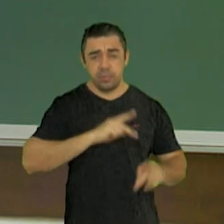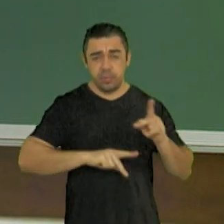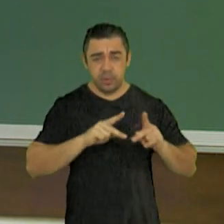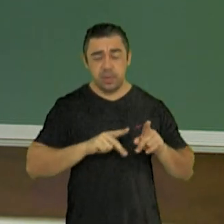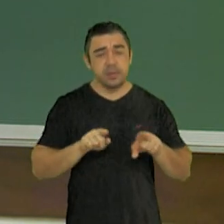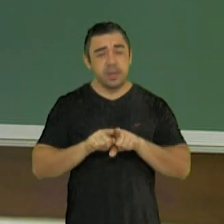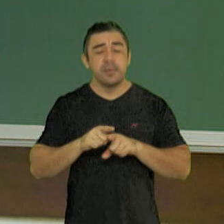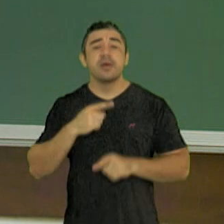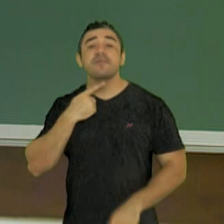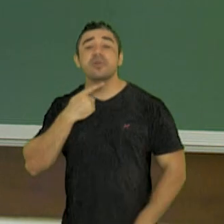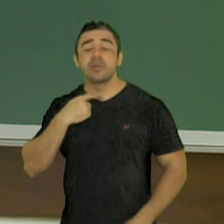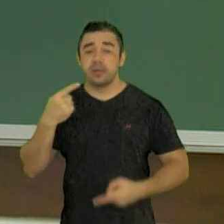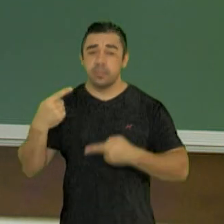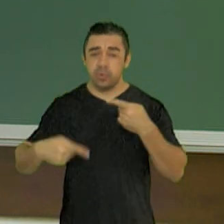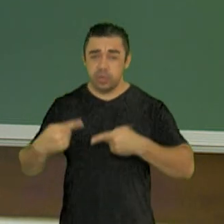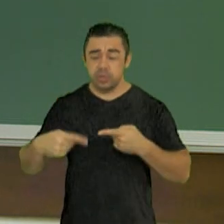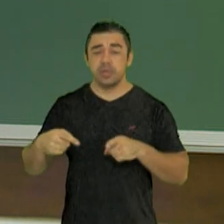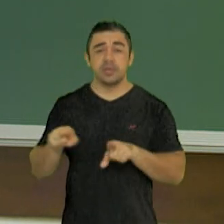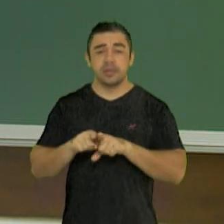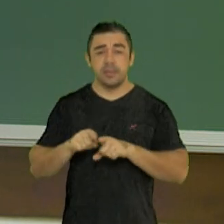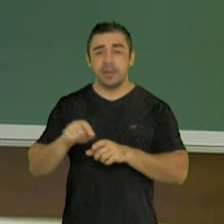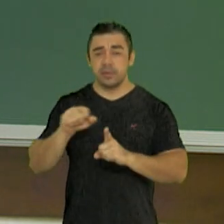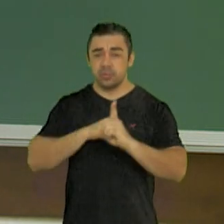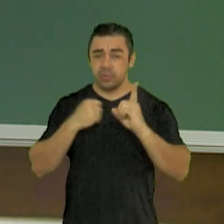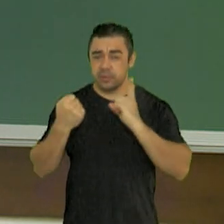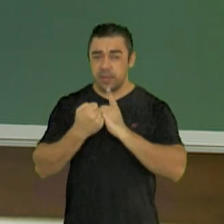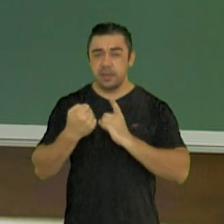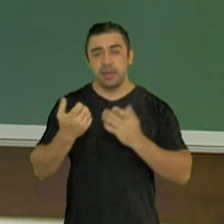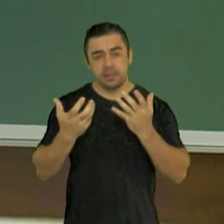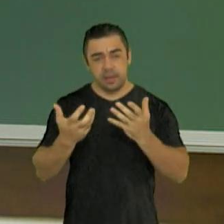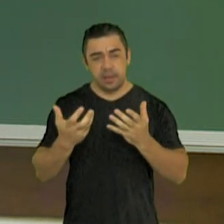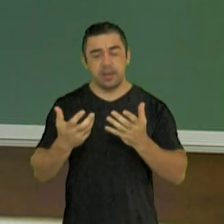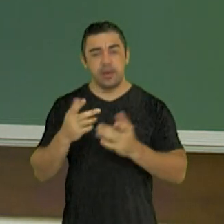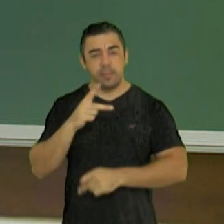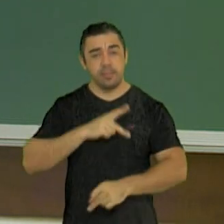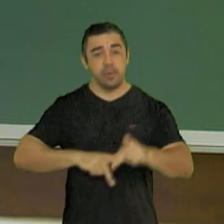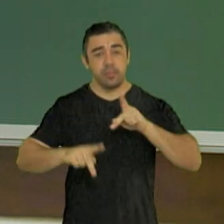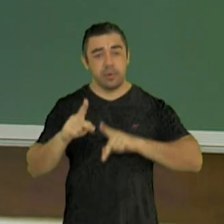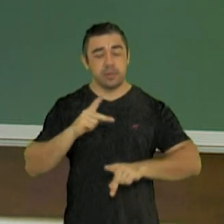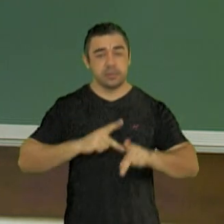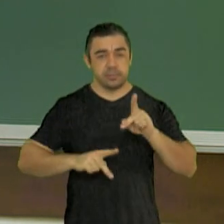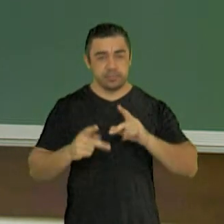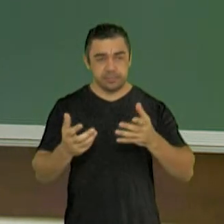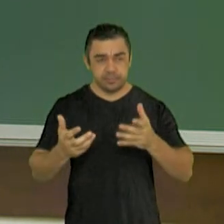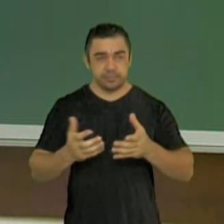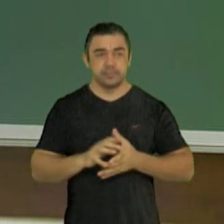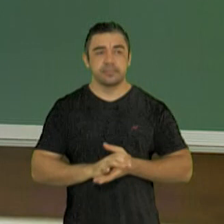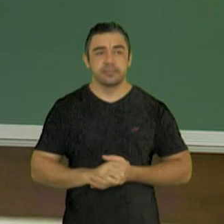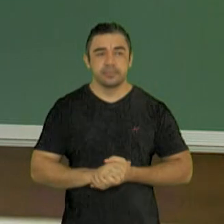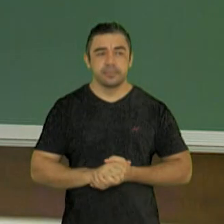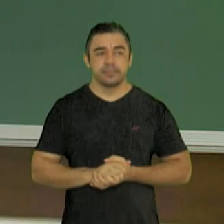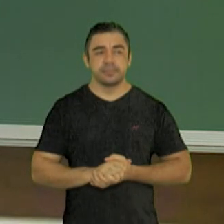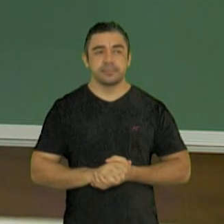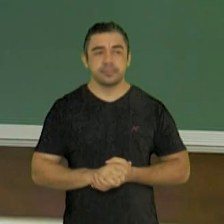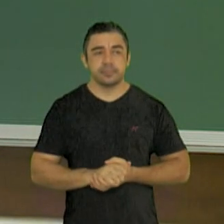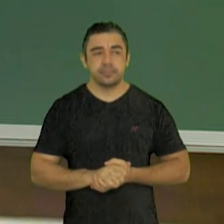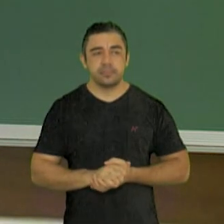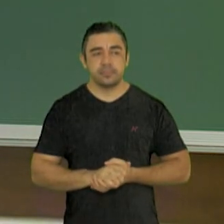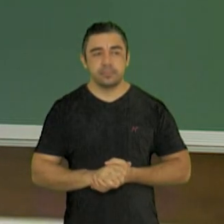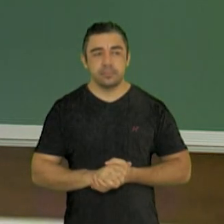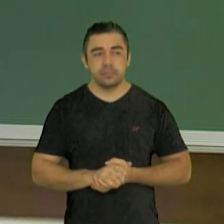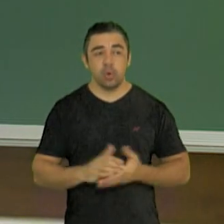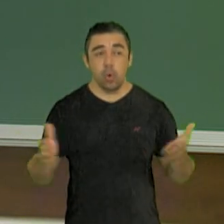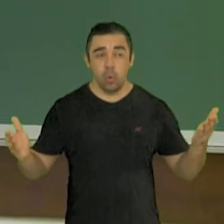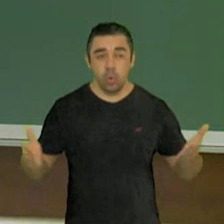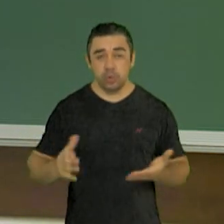política, principalmente da sociedade, né, da população, para que isso se resolva.